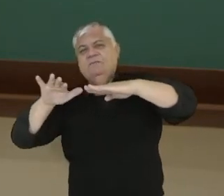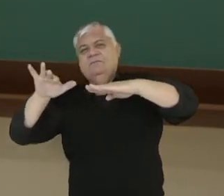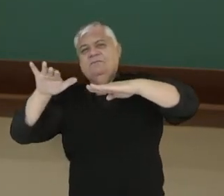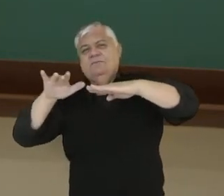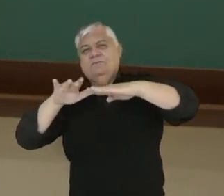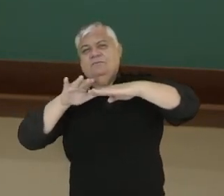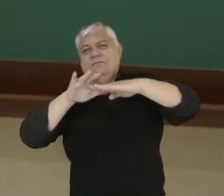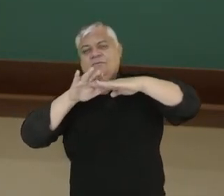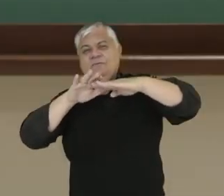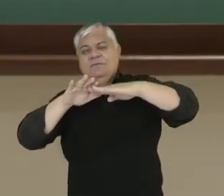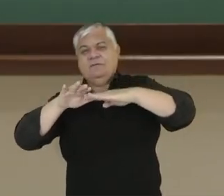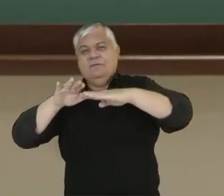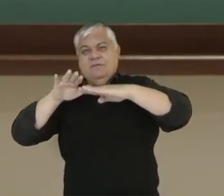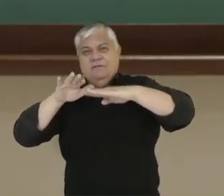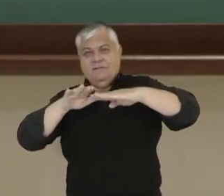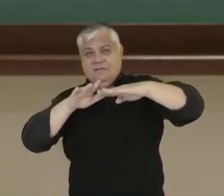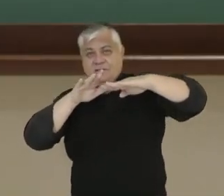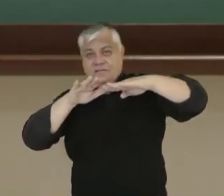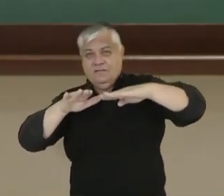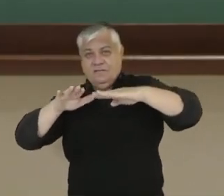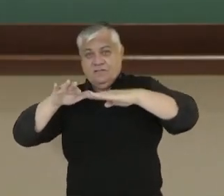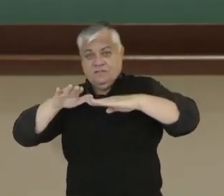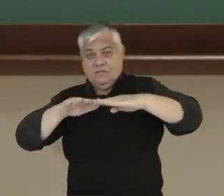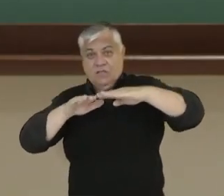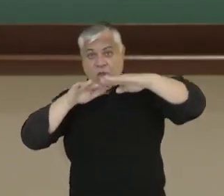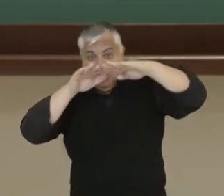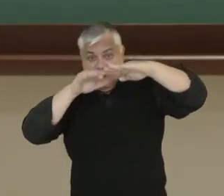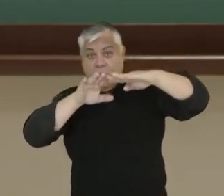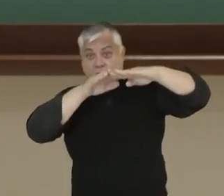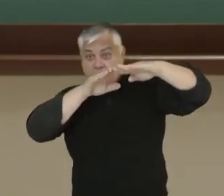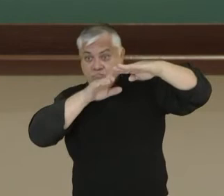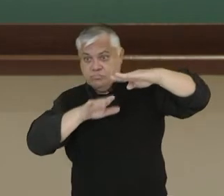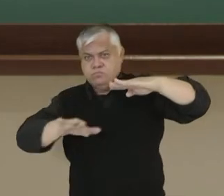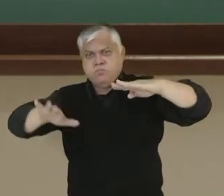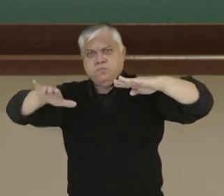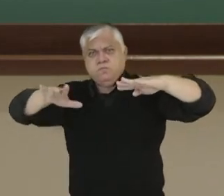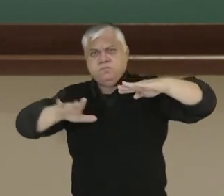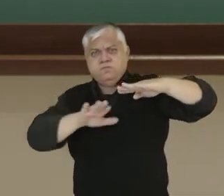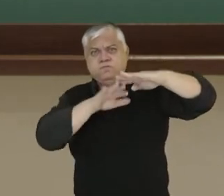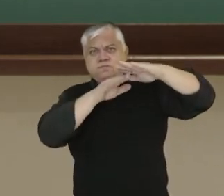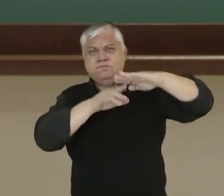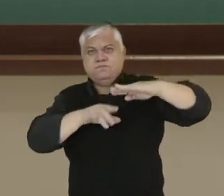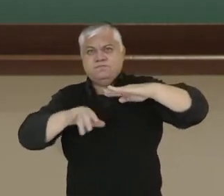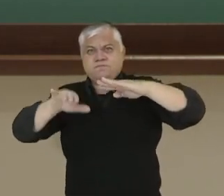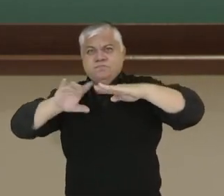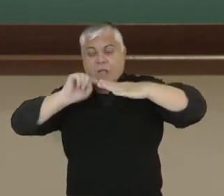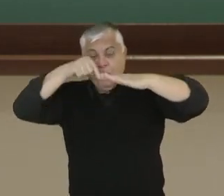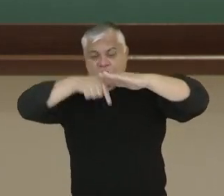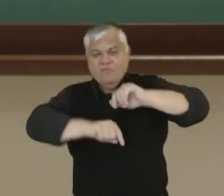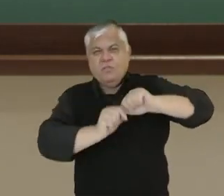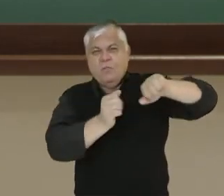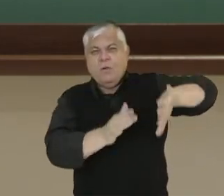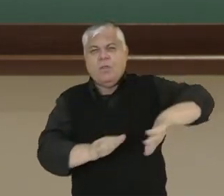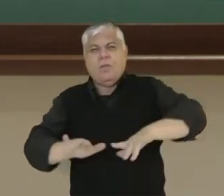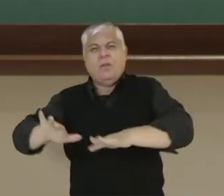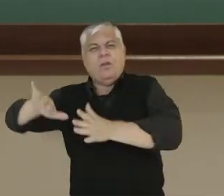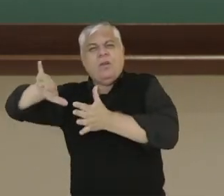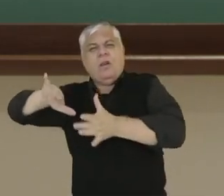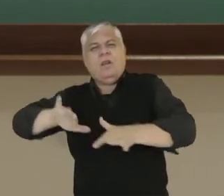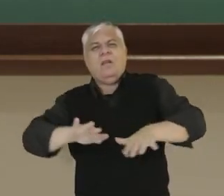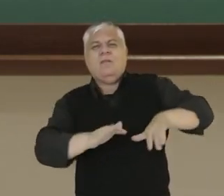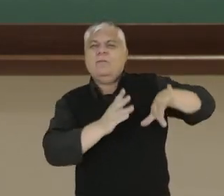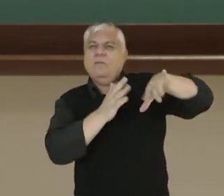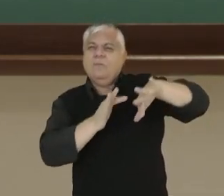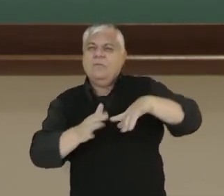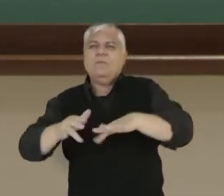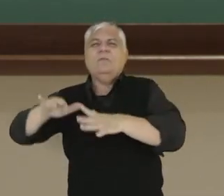velocidade. Lembrando que você altera, né, a velocidade de acordo com a profundidade do mar. Vale destacar,